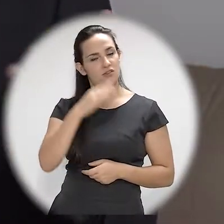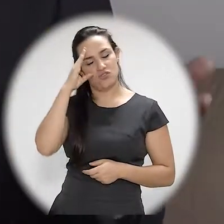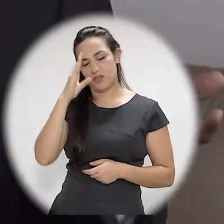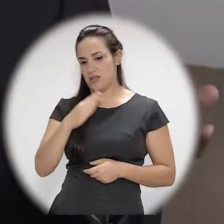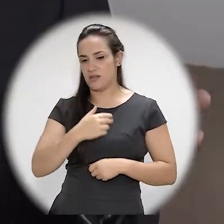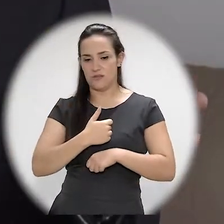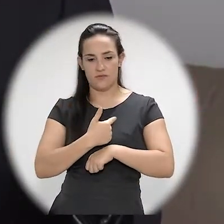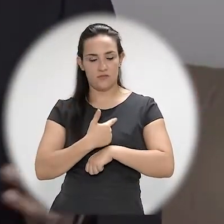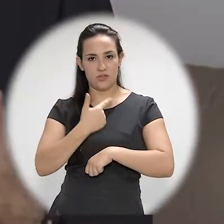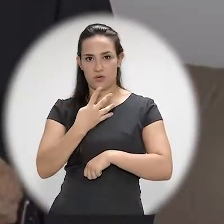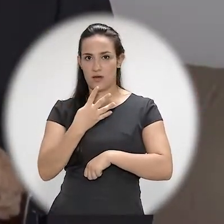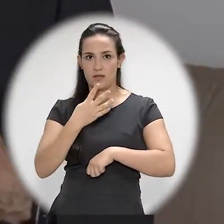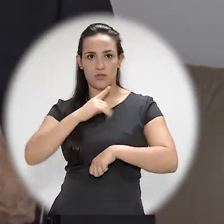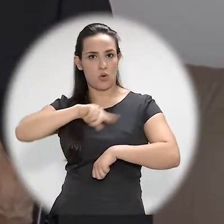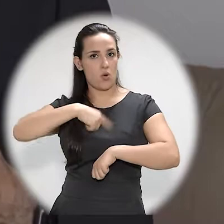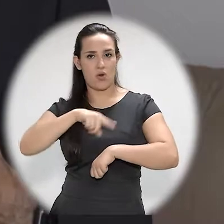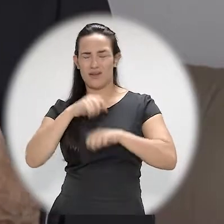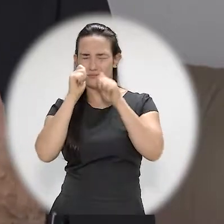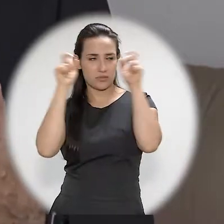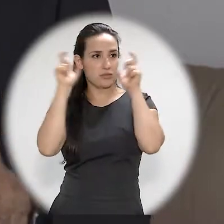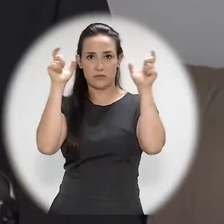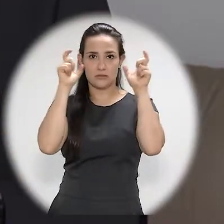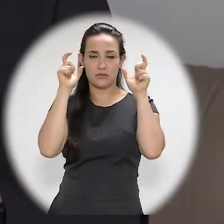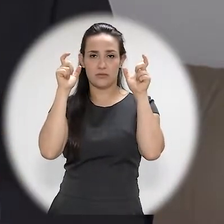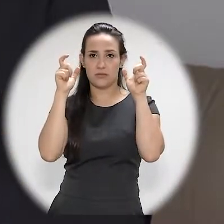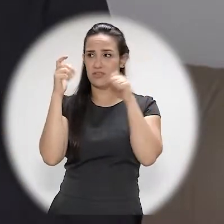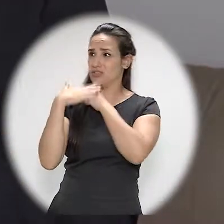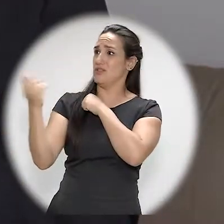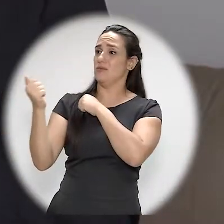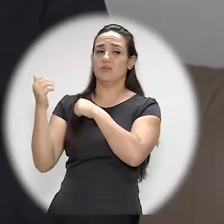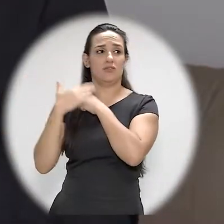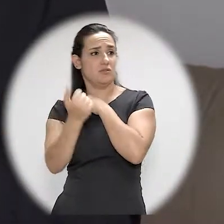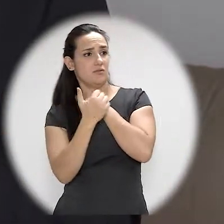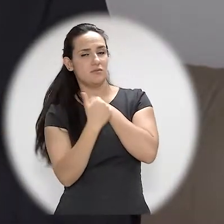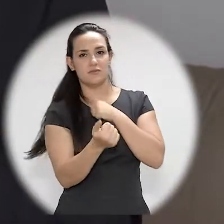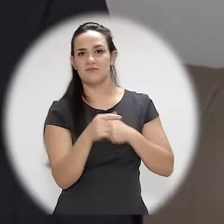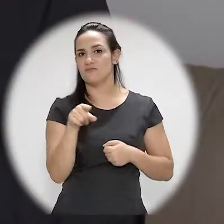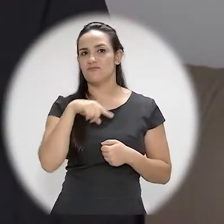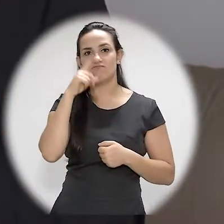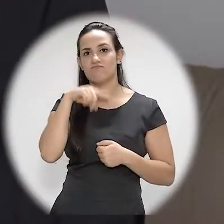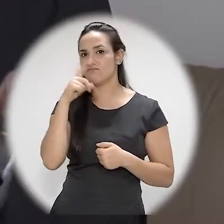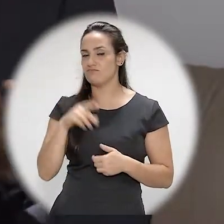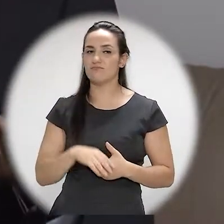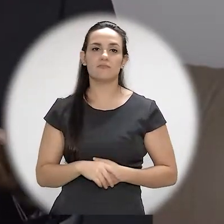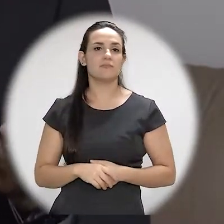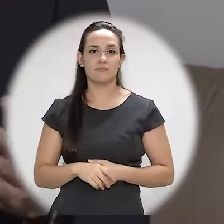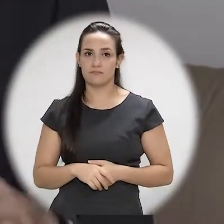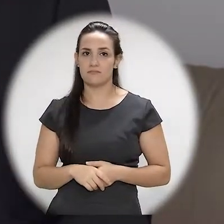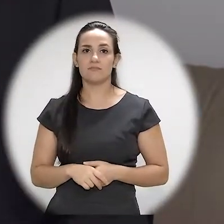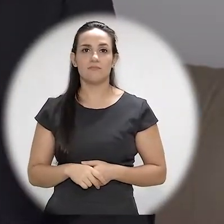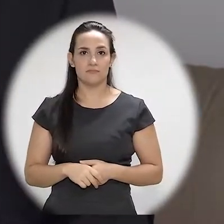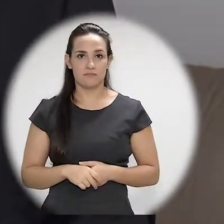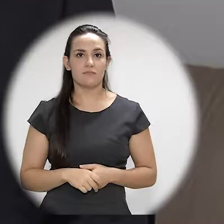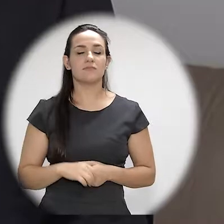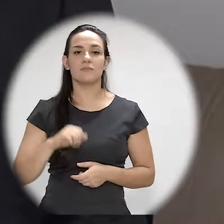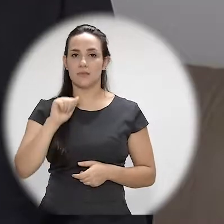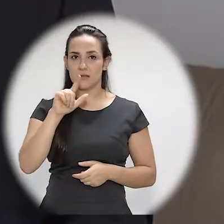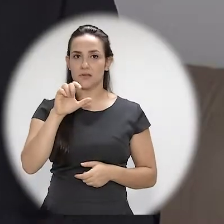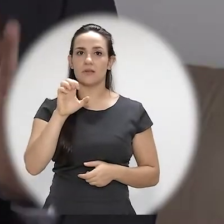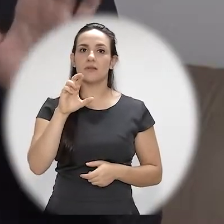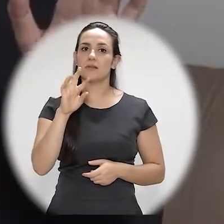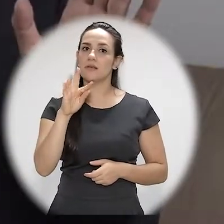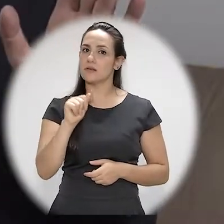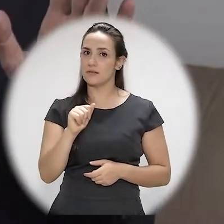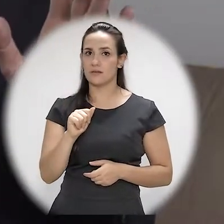horas, o tempo inteiro, dias e mais dias seguidos, com alerta ligado. Tanto que o nome já é alerta. É para um